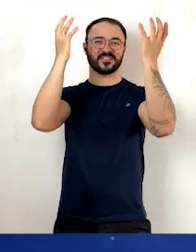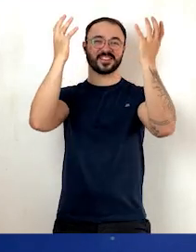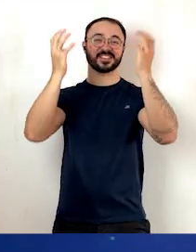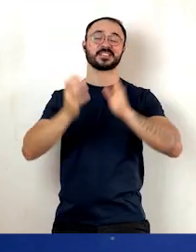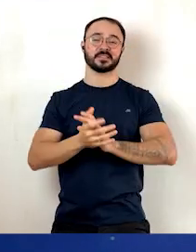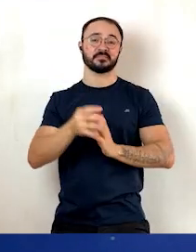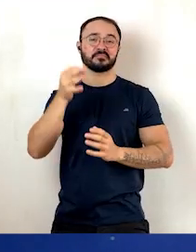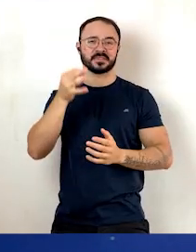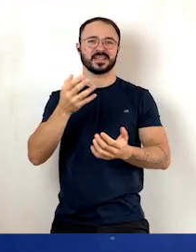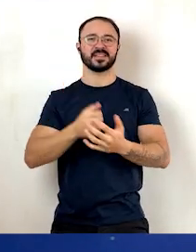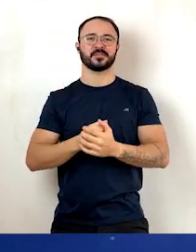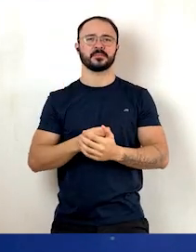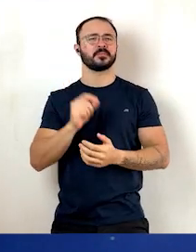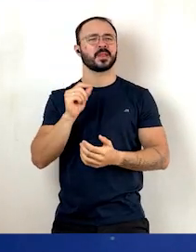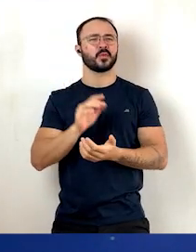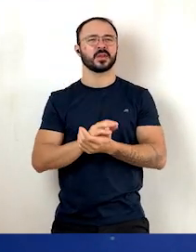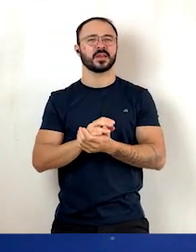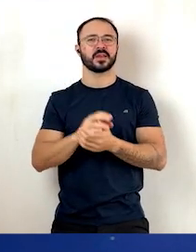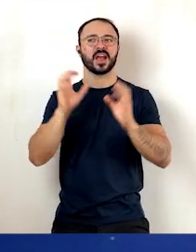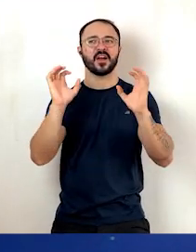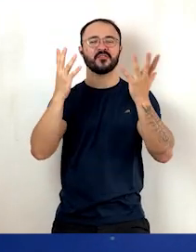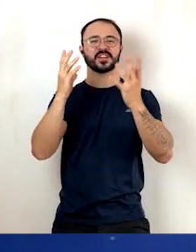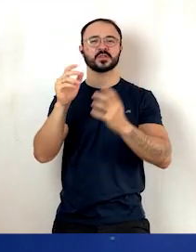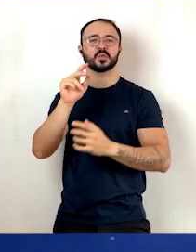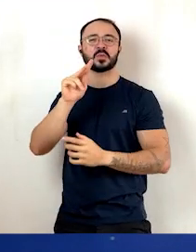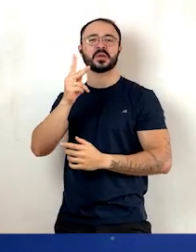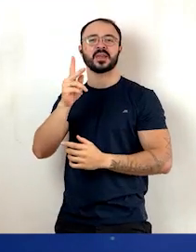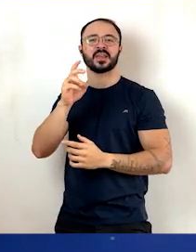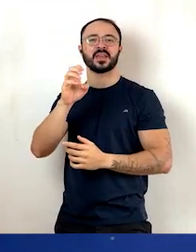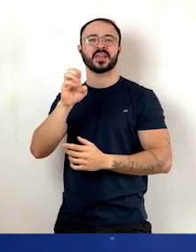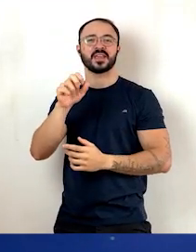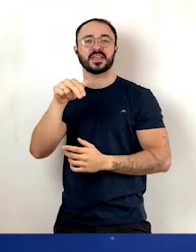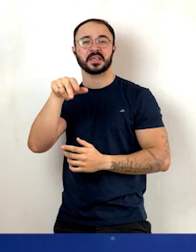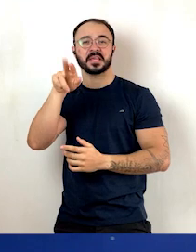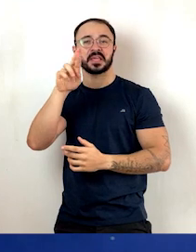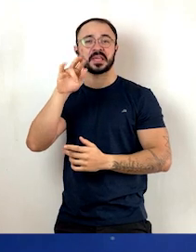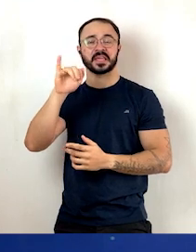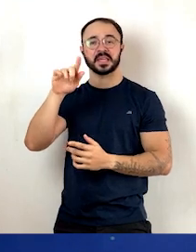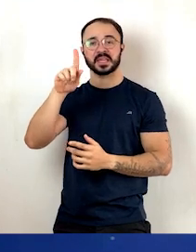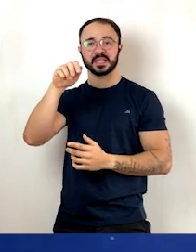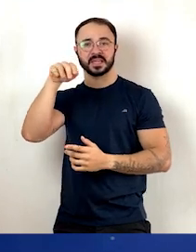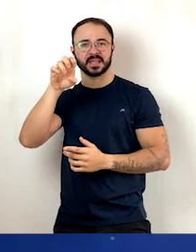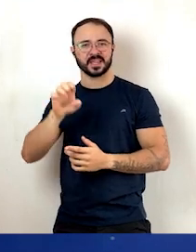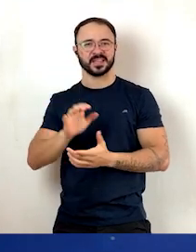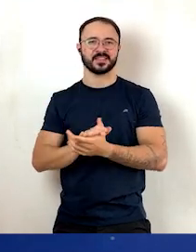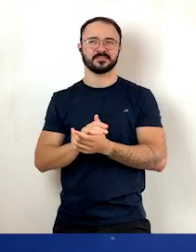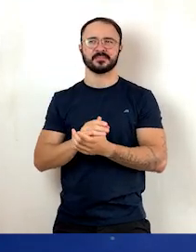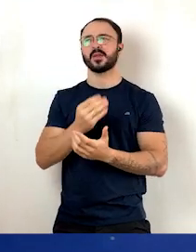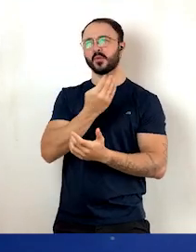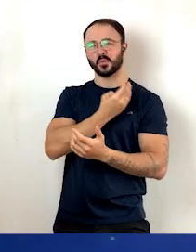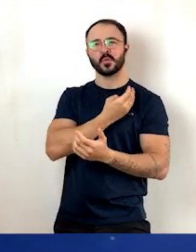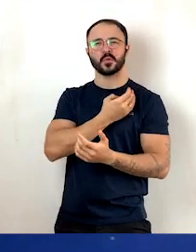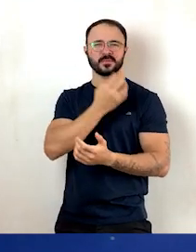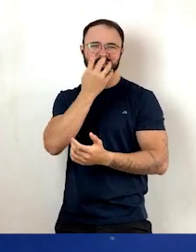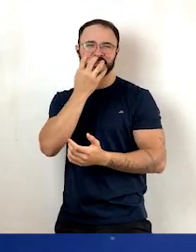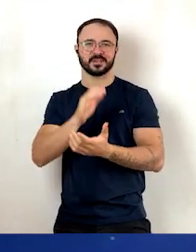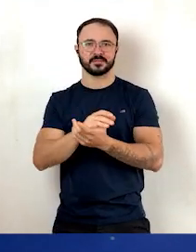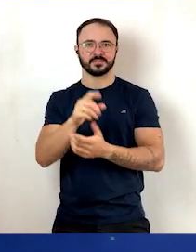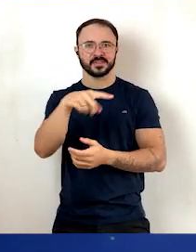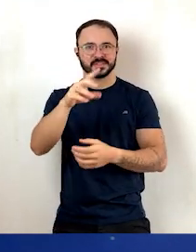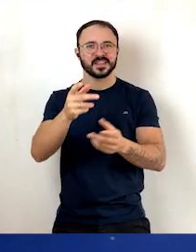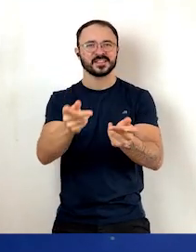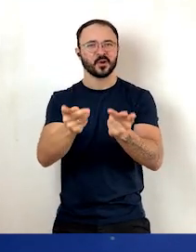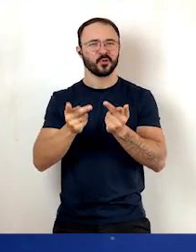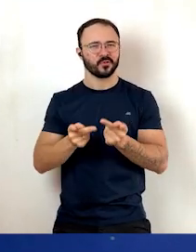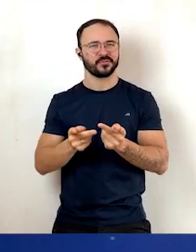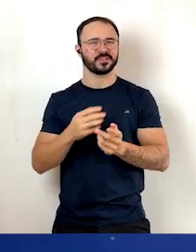criança não é verdade é a festa do Henrique de três aninhos Qual é o tema da patrulha canina Quem aí gosta de receber